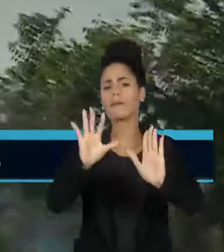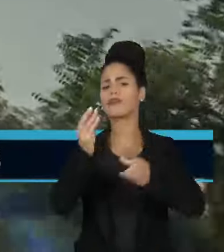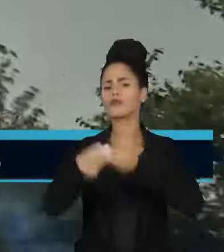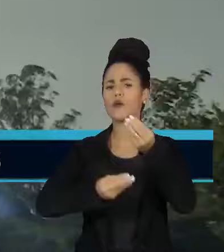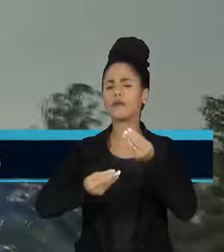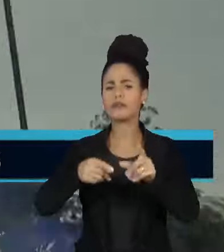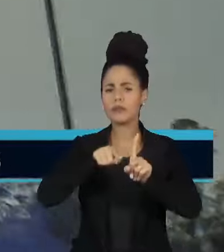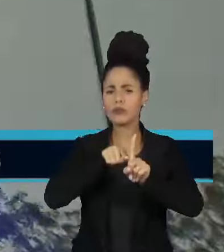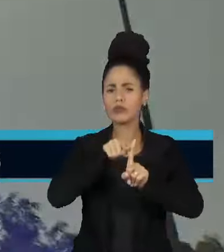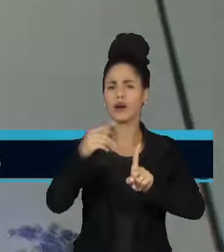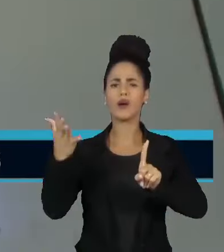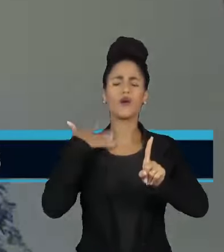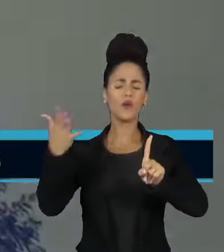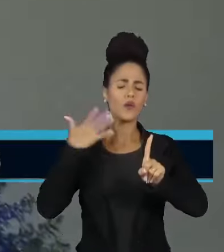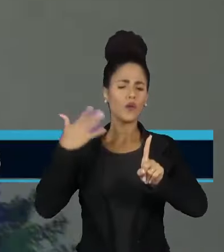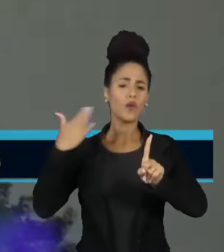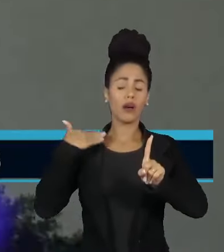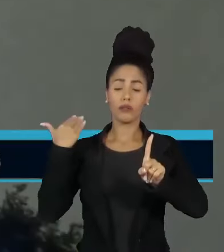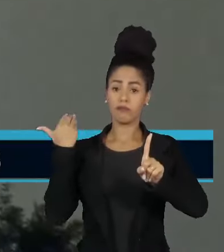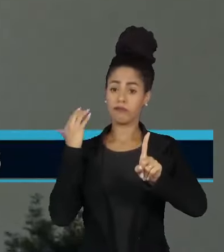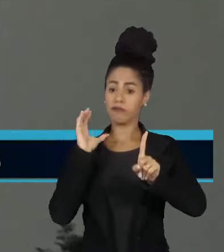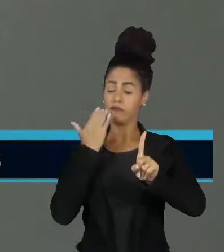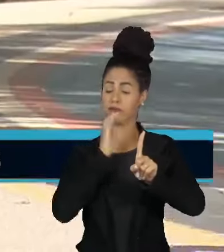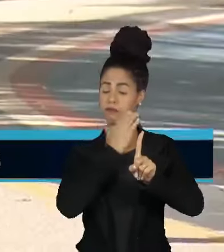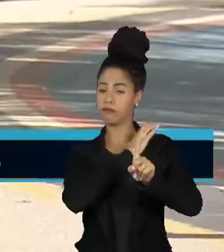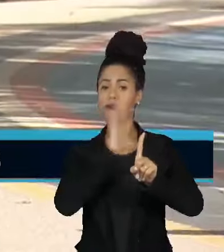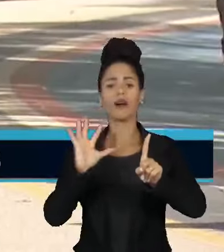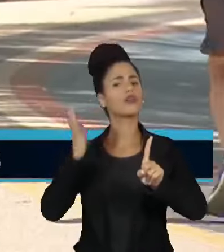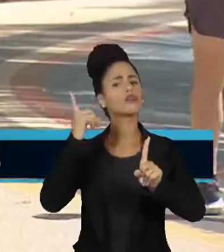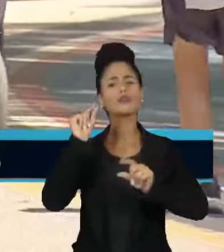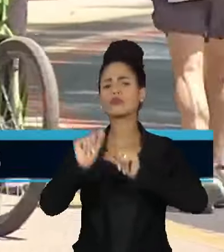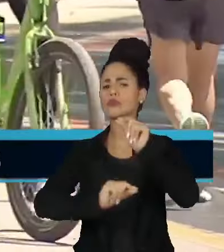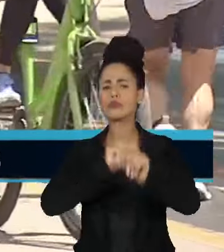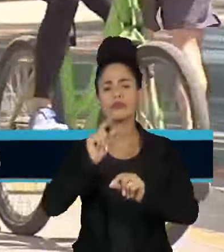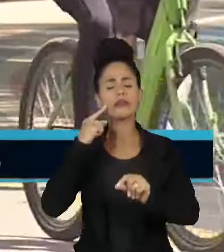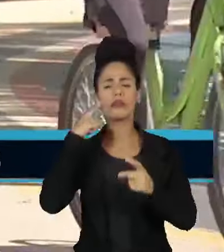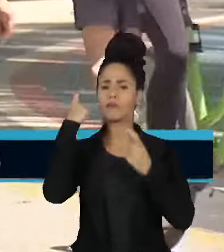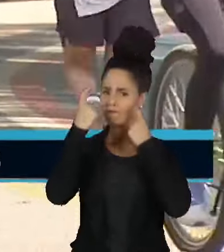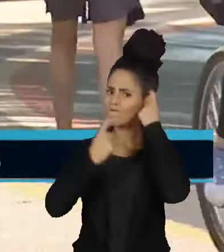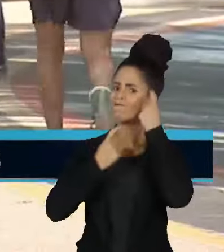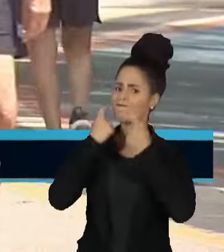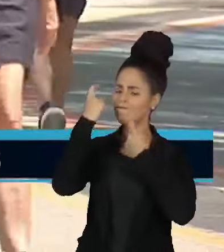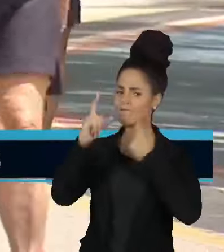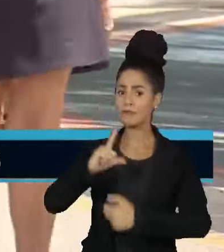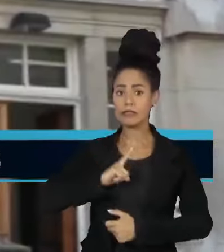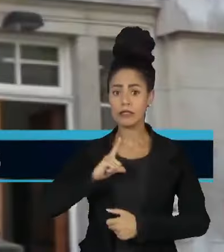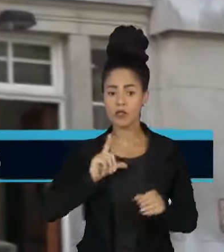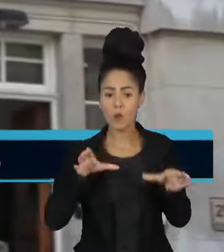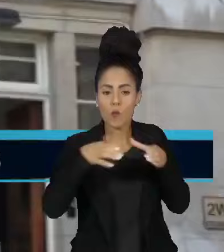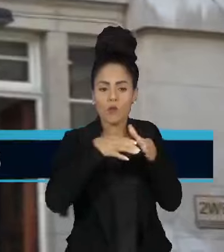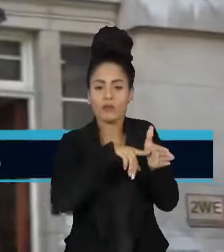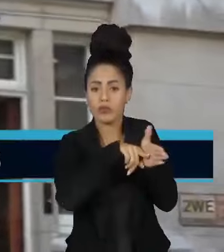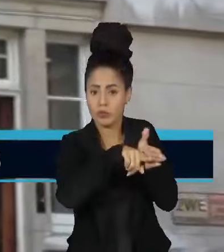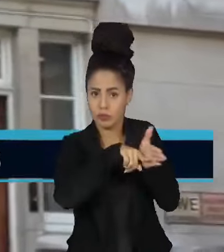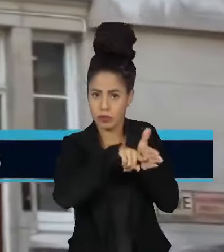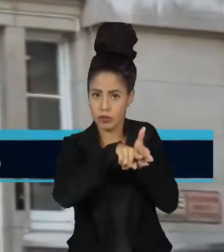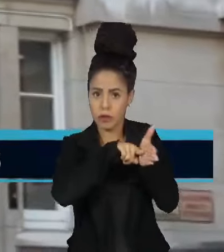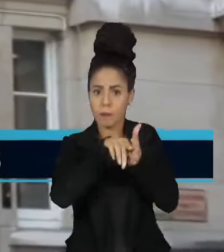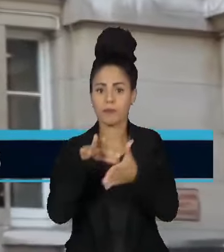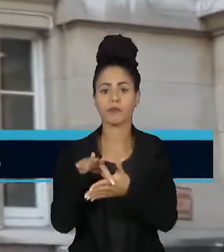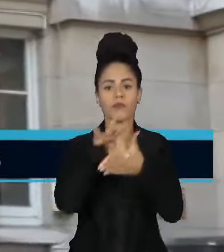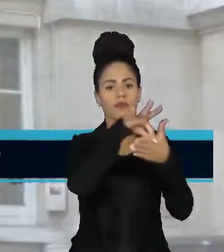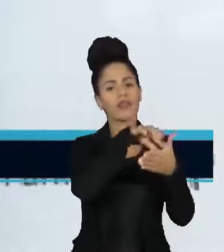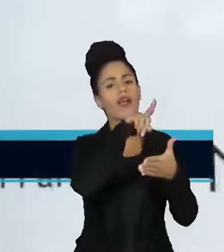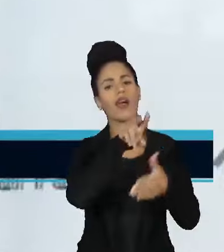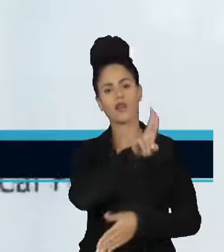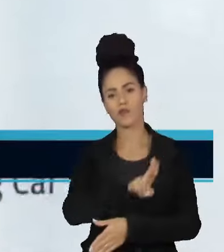de calor, talvez não tão impactantes visualmente, também preocupam. Pesquisadores liderados pela